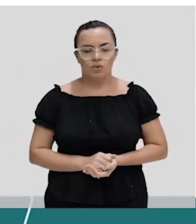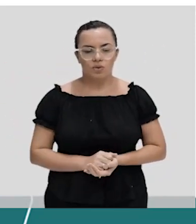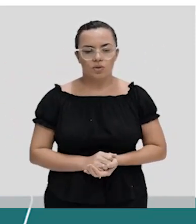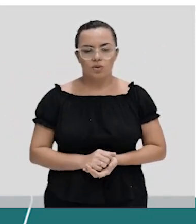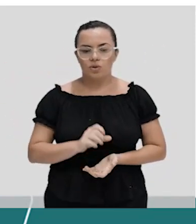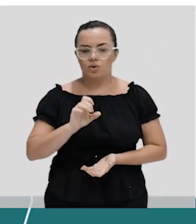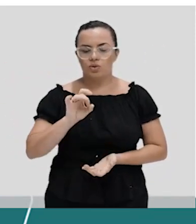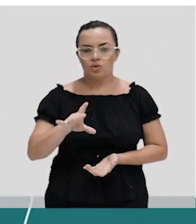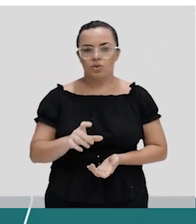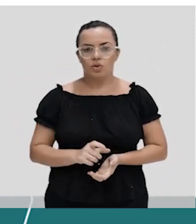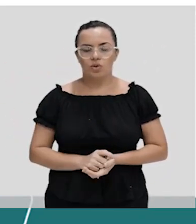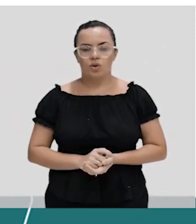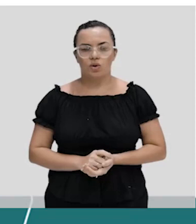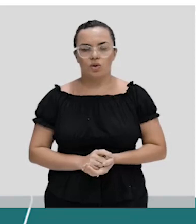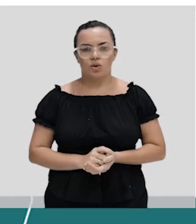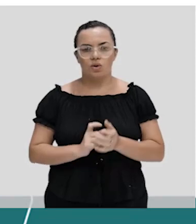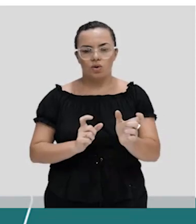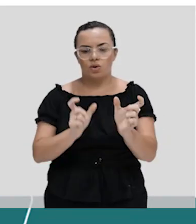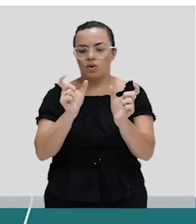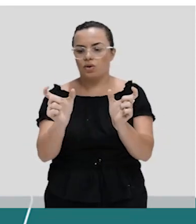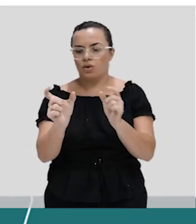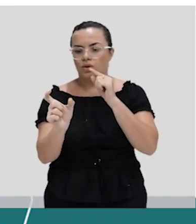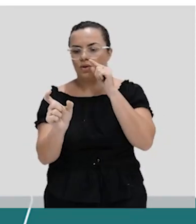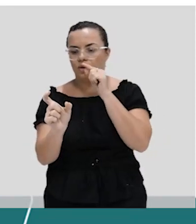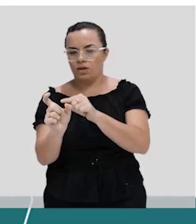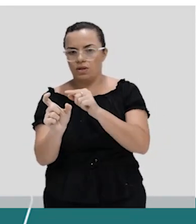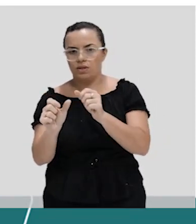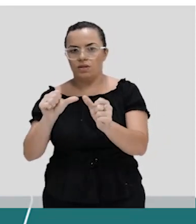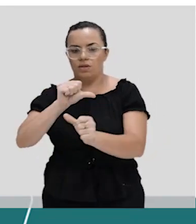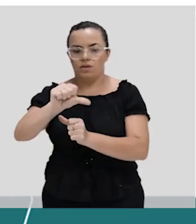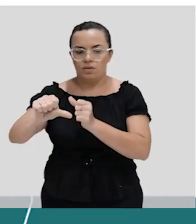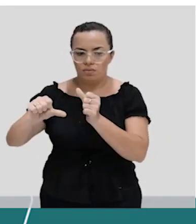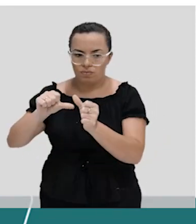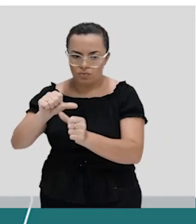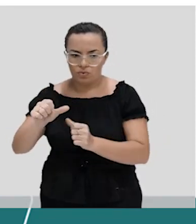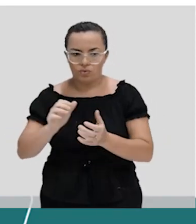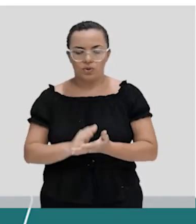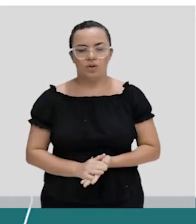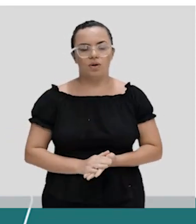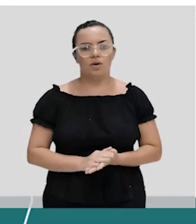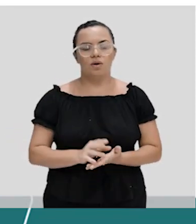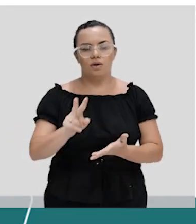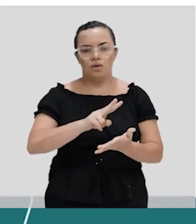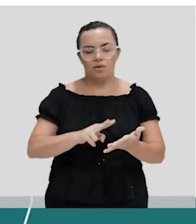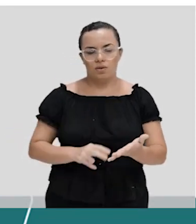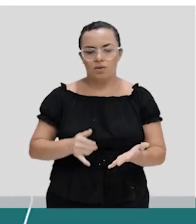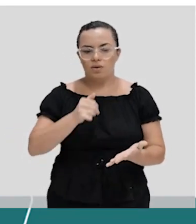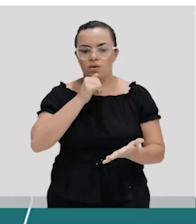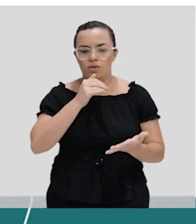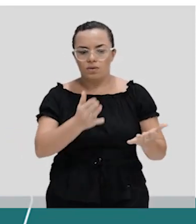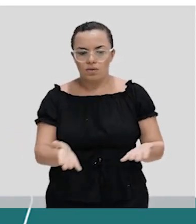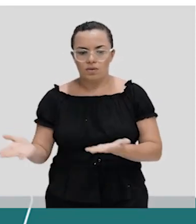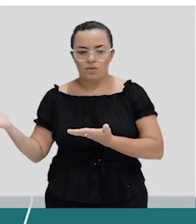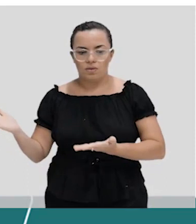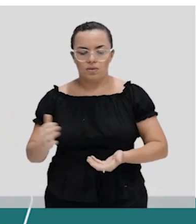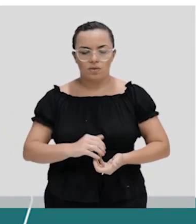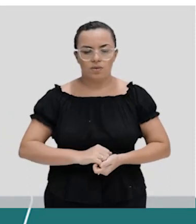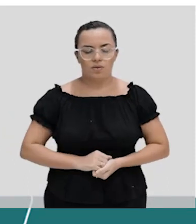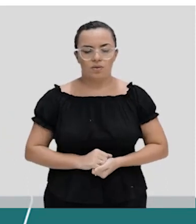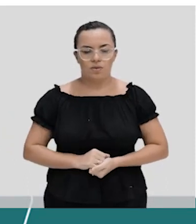é flexionado. Tic-tac, tic-tacs. Ping-pong, ping-pongs.